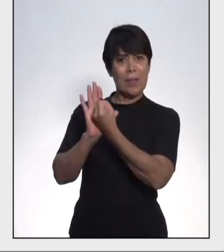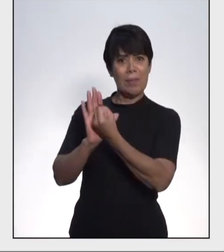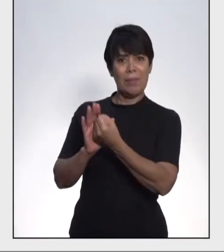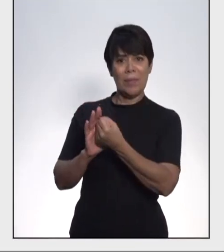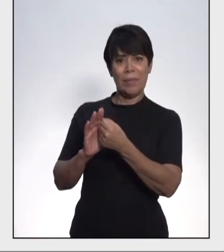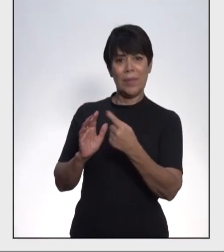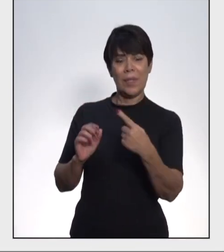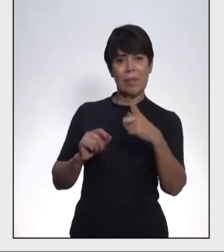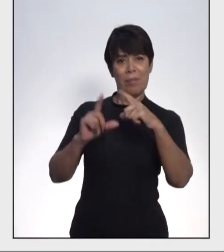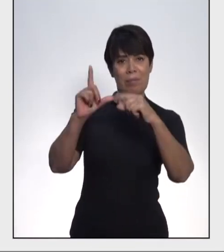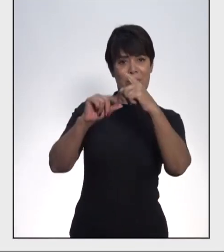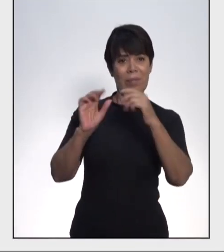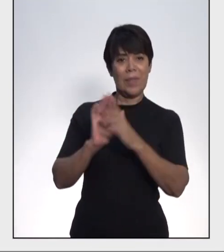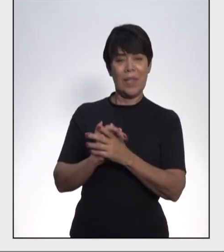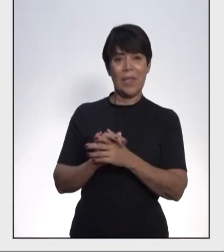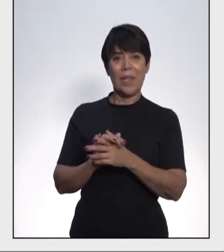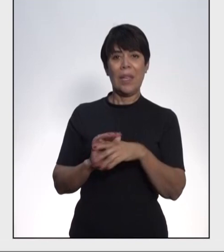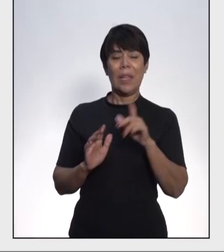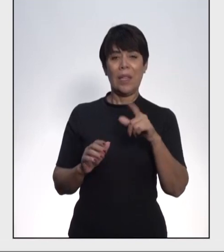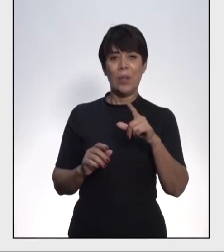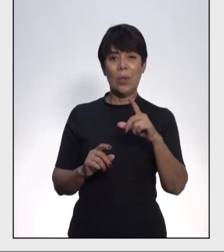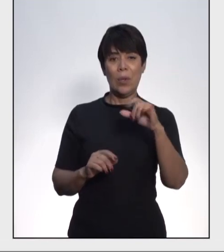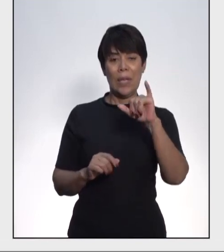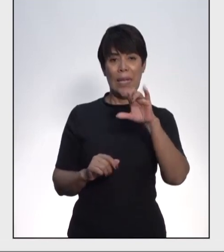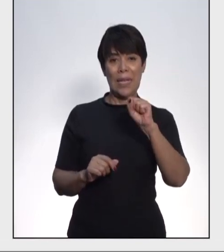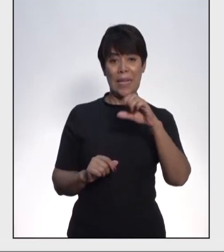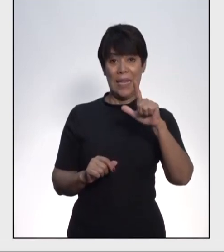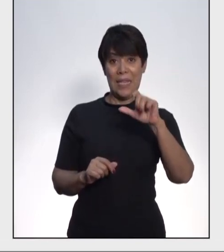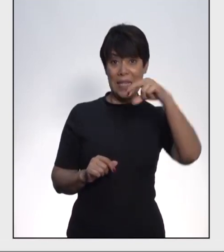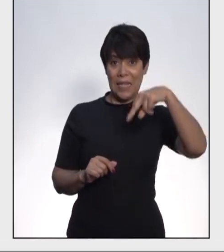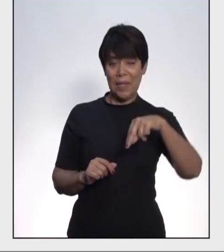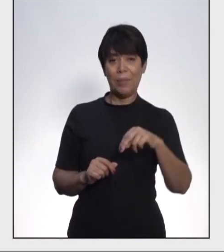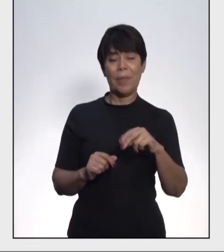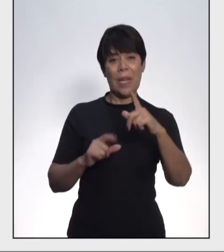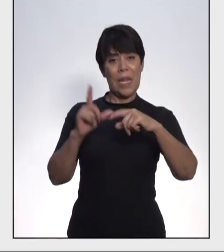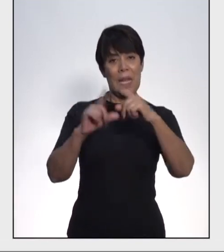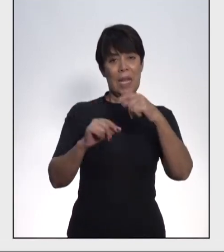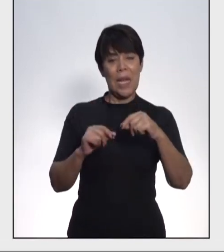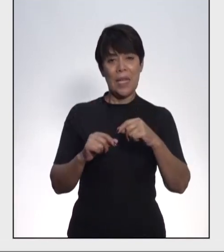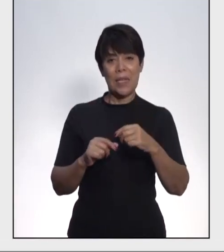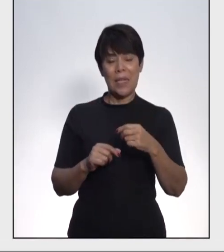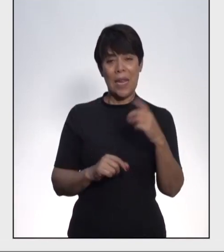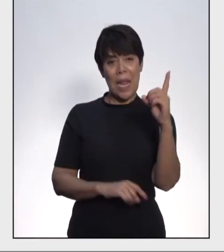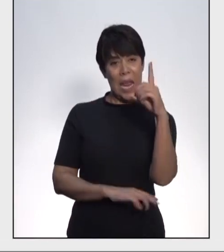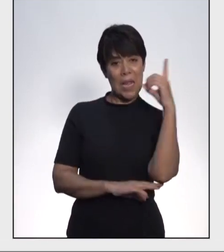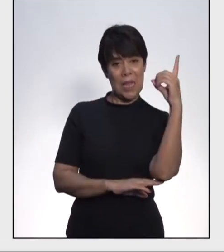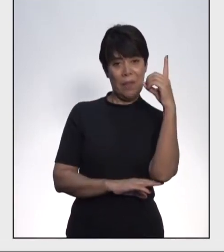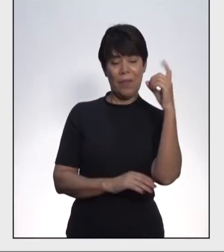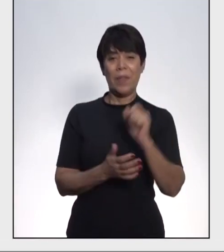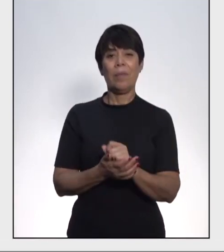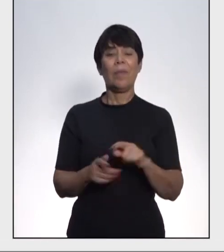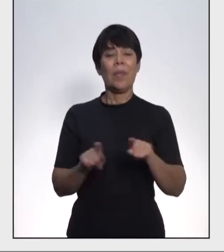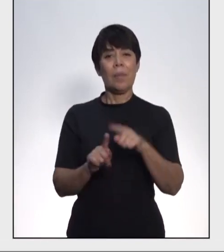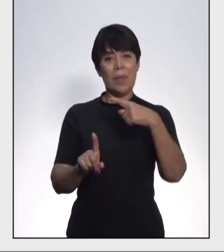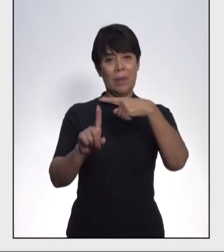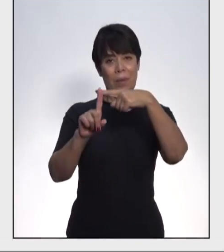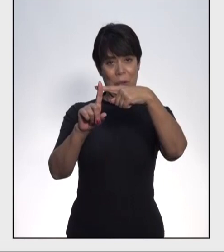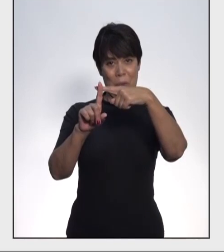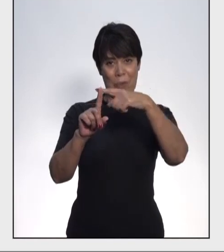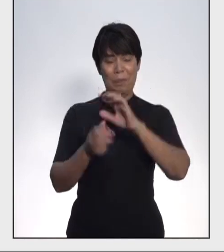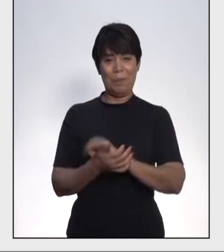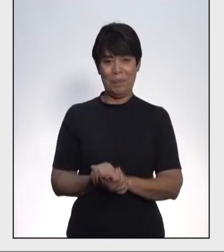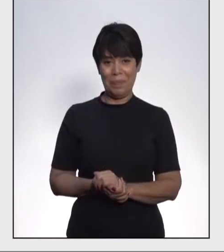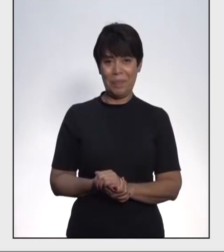né, é do Islã. A estrela de Davi é o judaísmo. E a cruz que remete ao cristianismo.